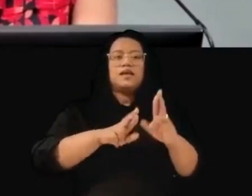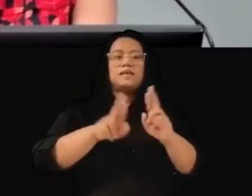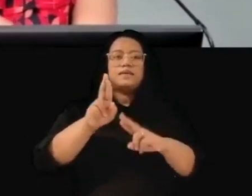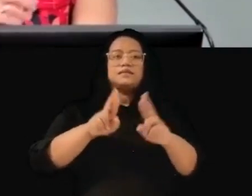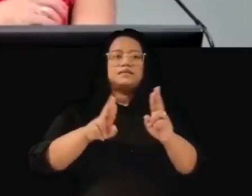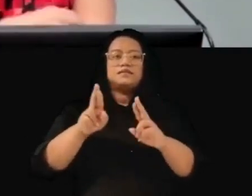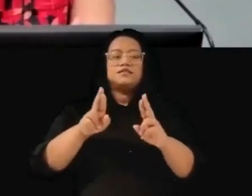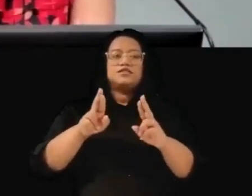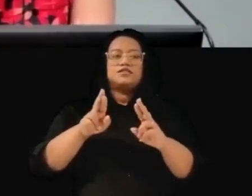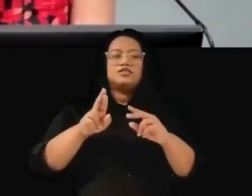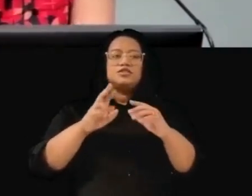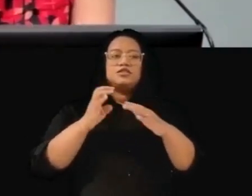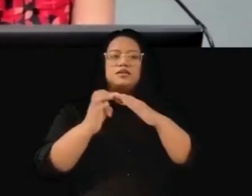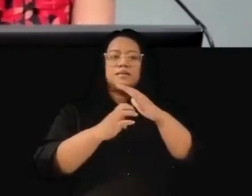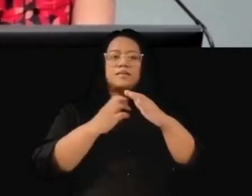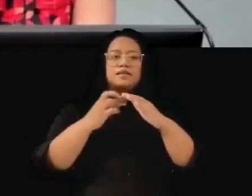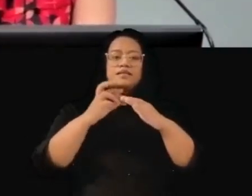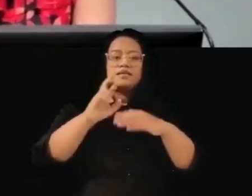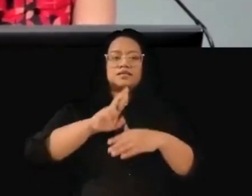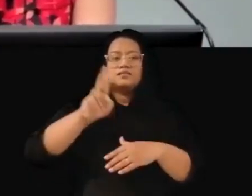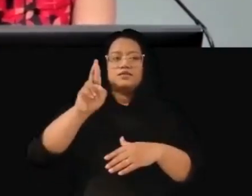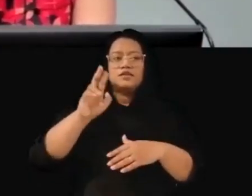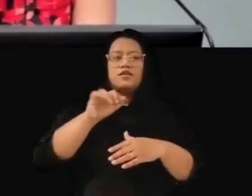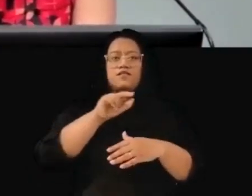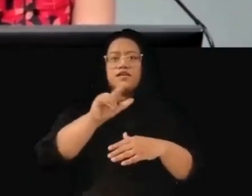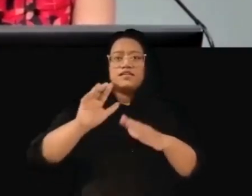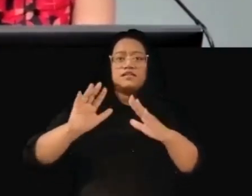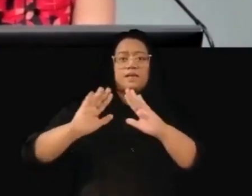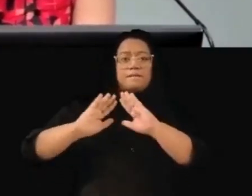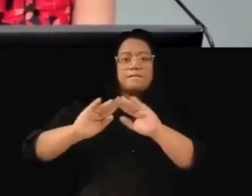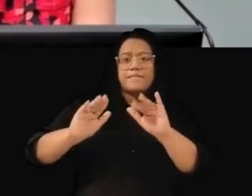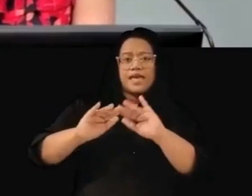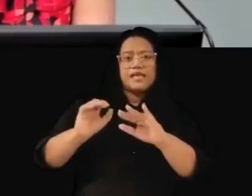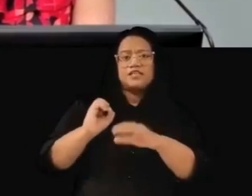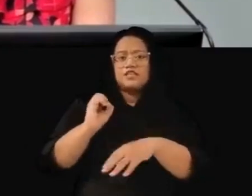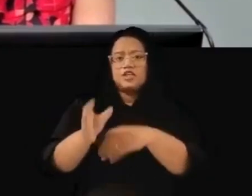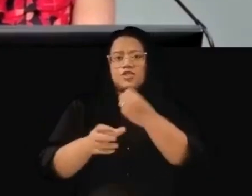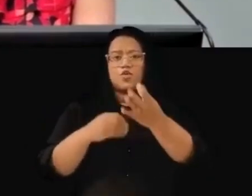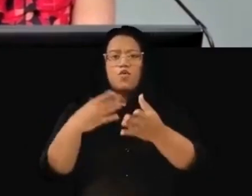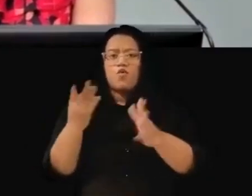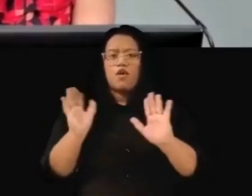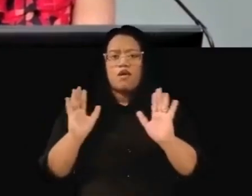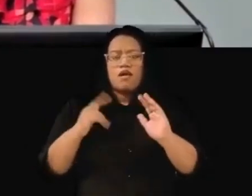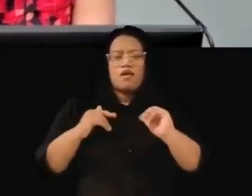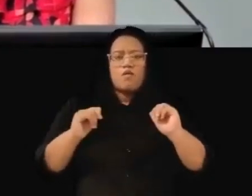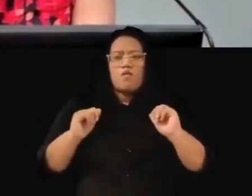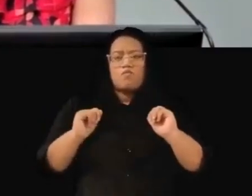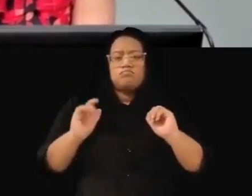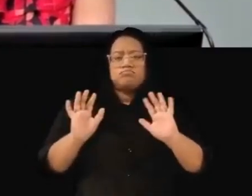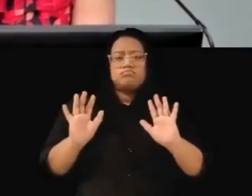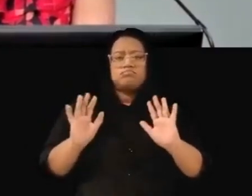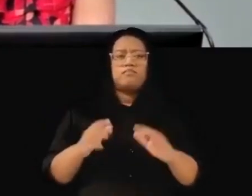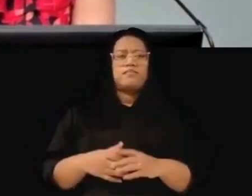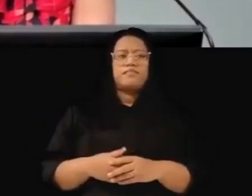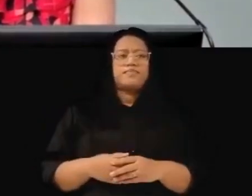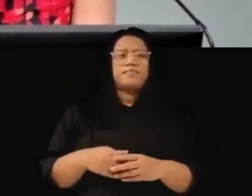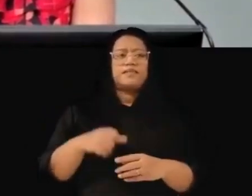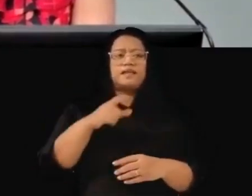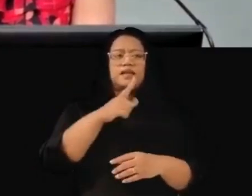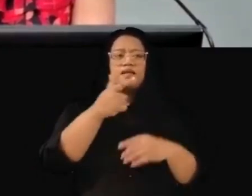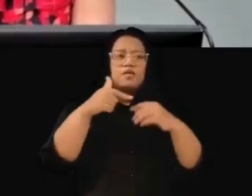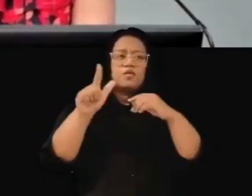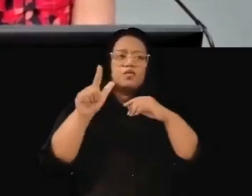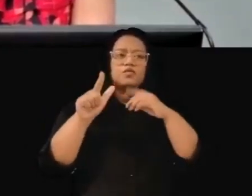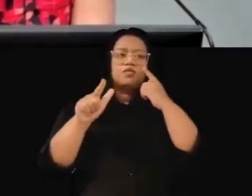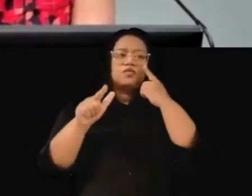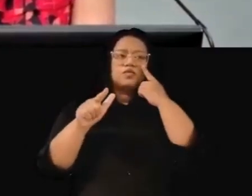ele fala, não, mas eu fiz minha parte e o que eles pedem eu dou, eu forneço. A operadora lá, a